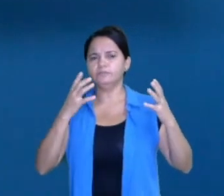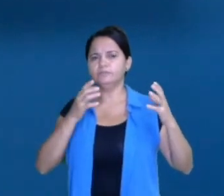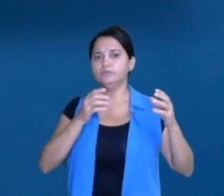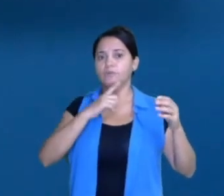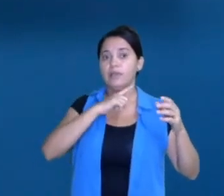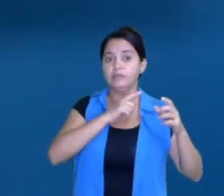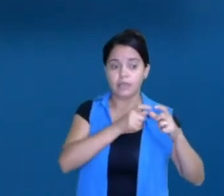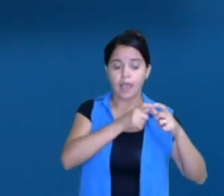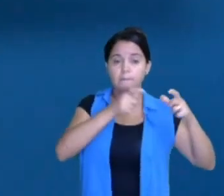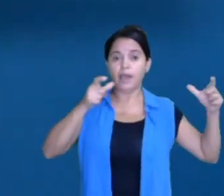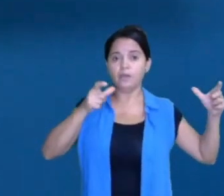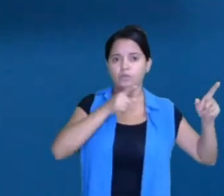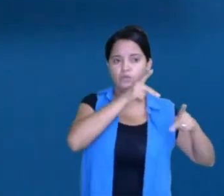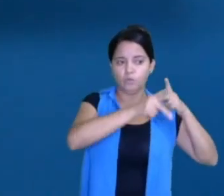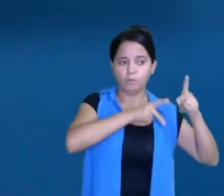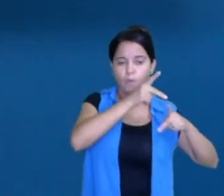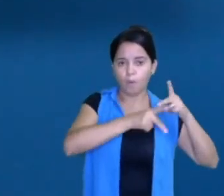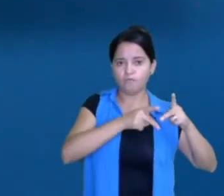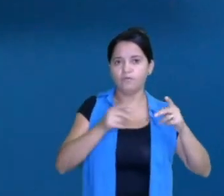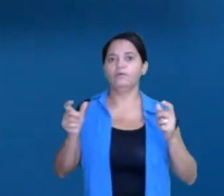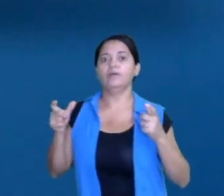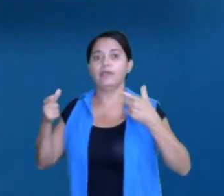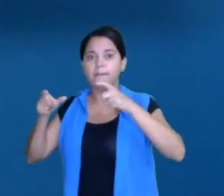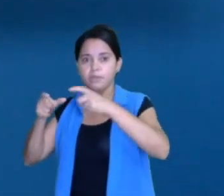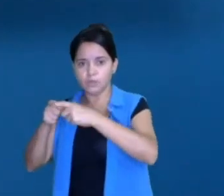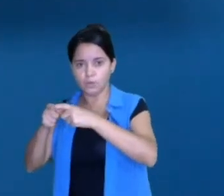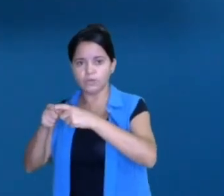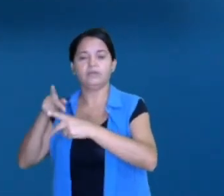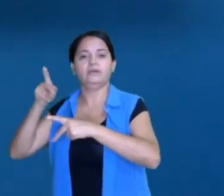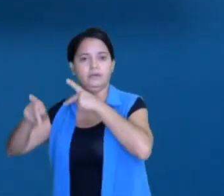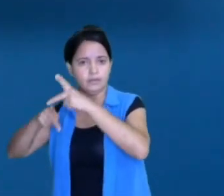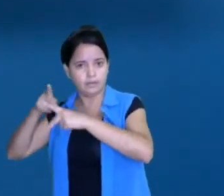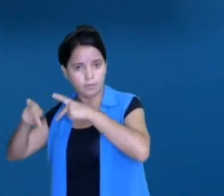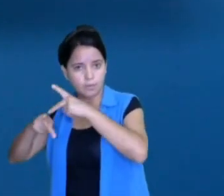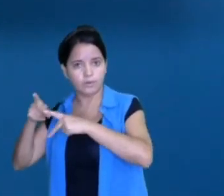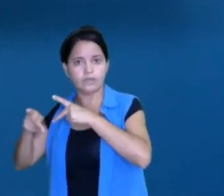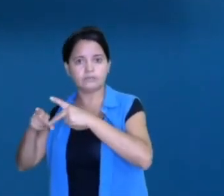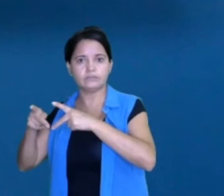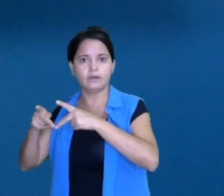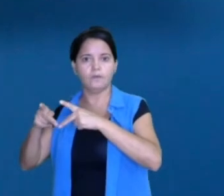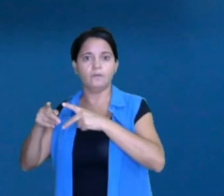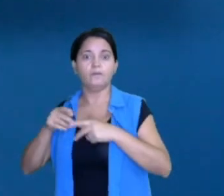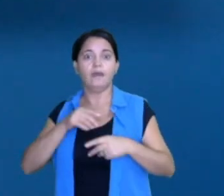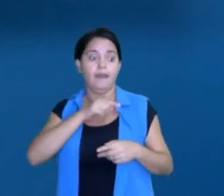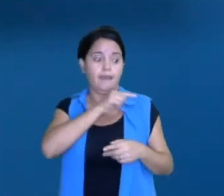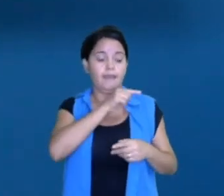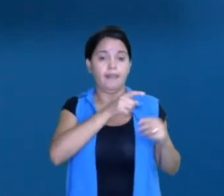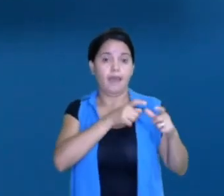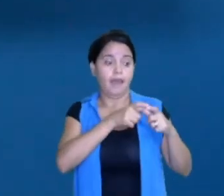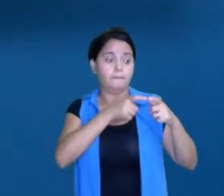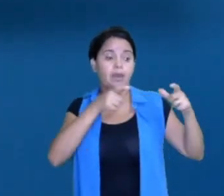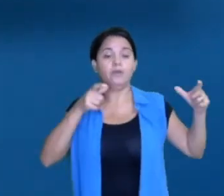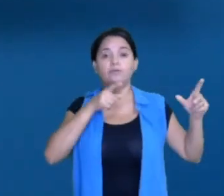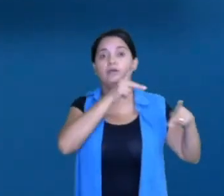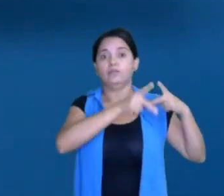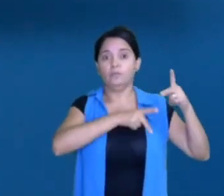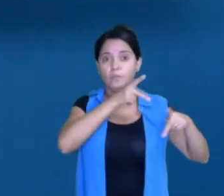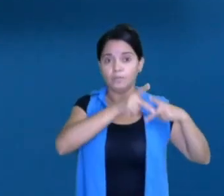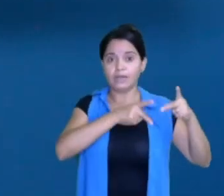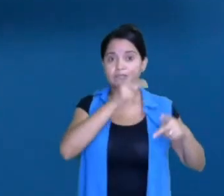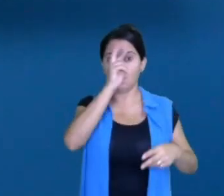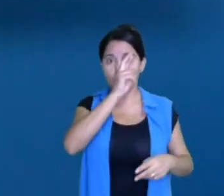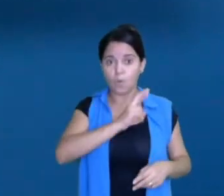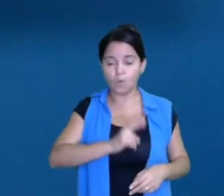minoria. A grande maioria da população russa tinha o interesse de derrubar o governo e instalar a ditadura do